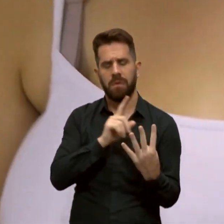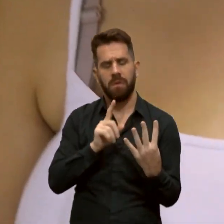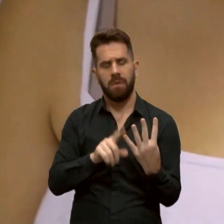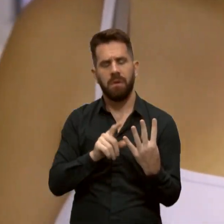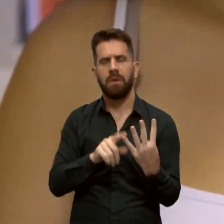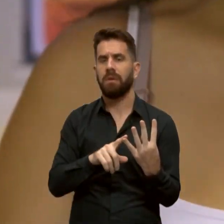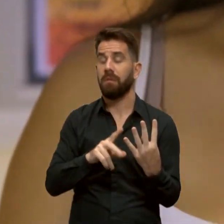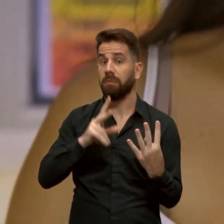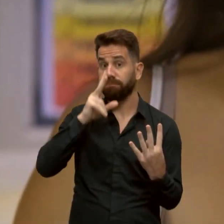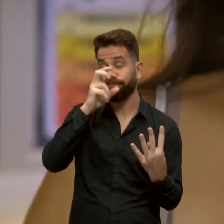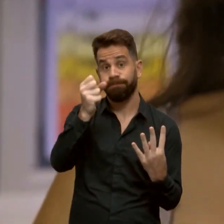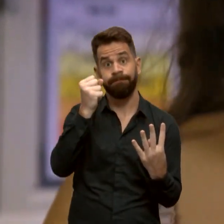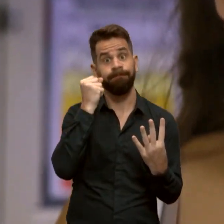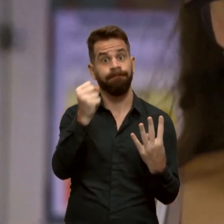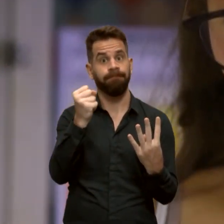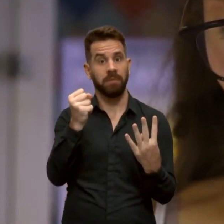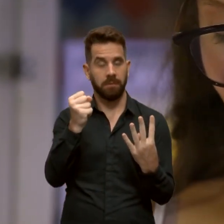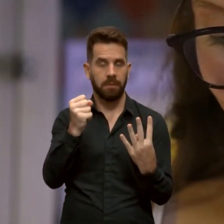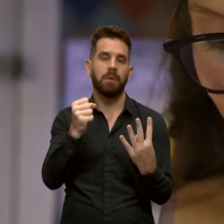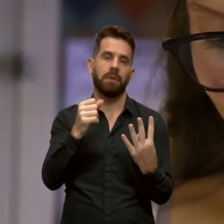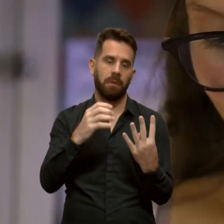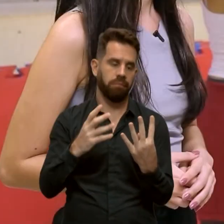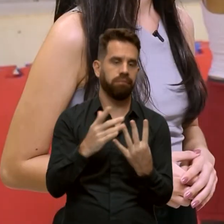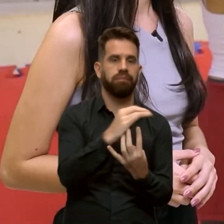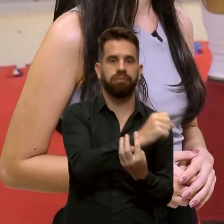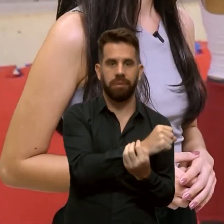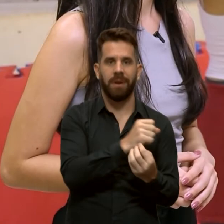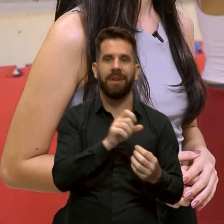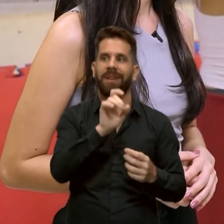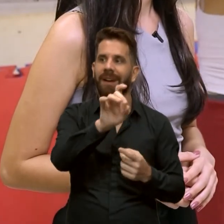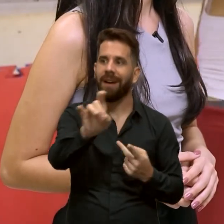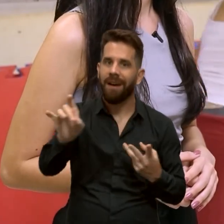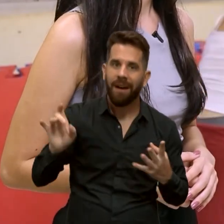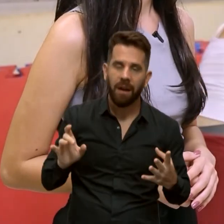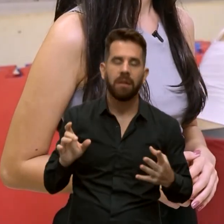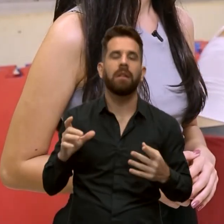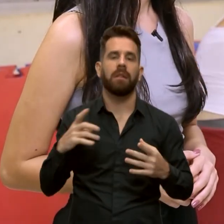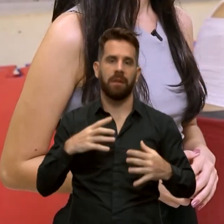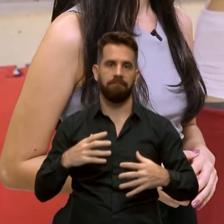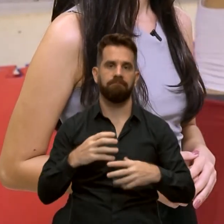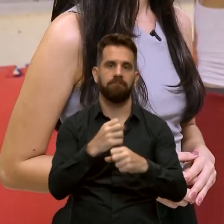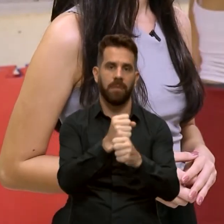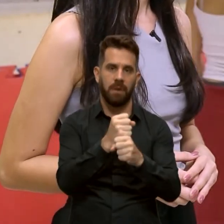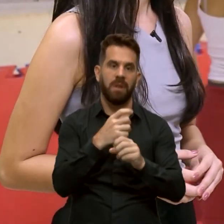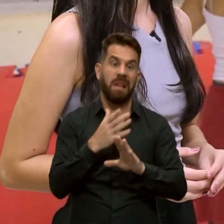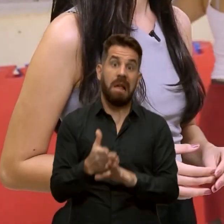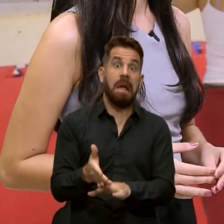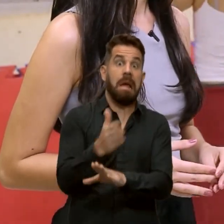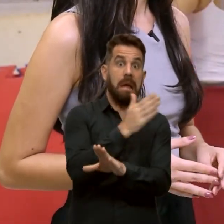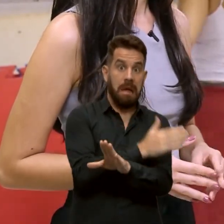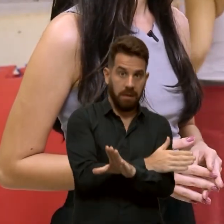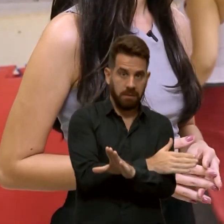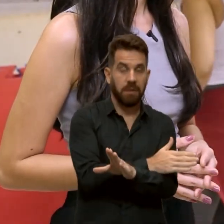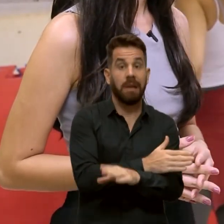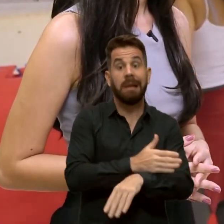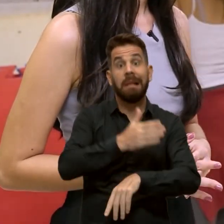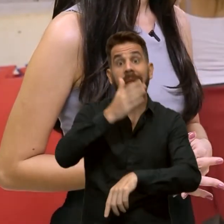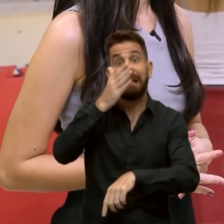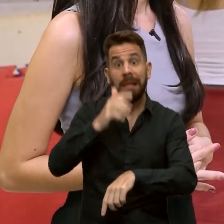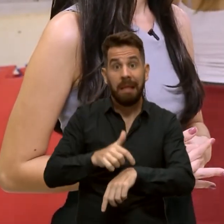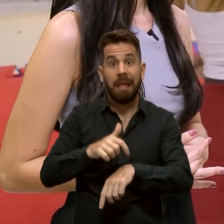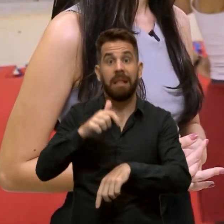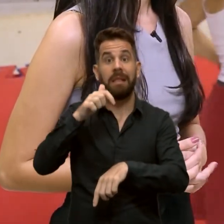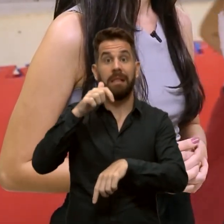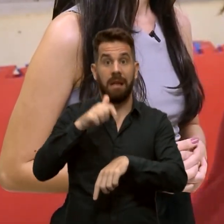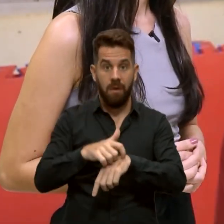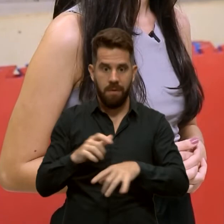dessas 20 afirmações para mensurar os níveis de ansiedade. Então, nós fizemos as mensurações pré, pós, até 1 hora